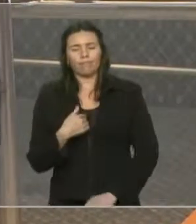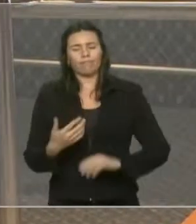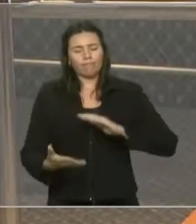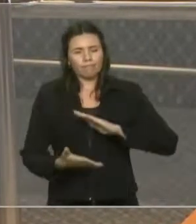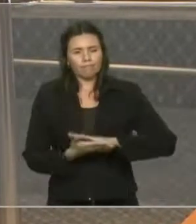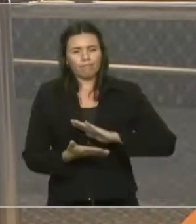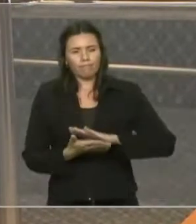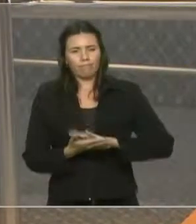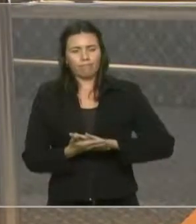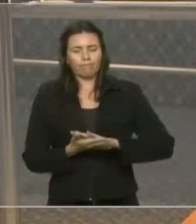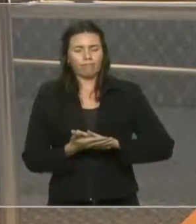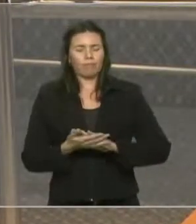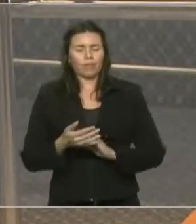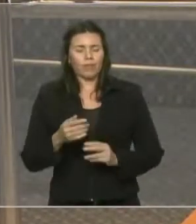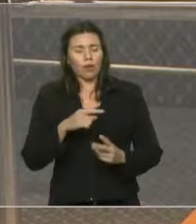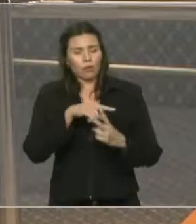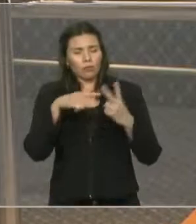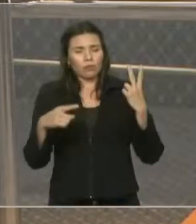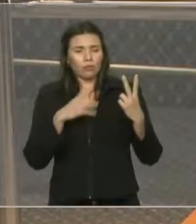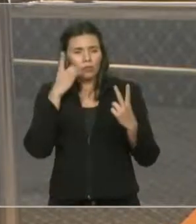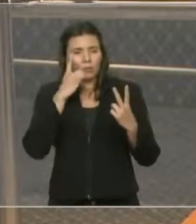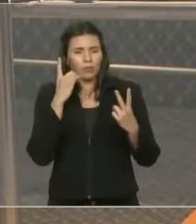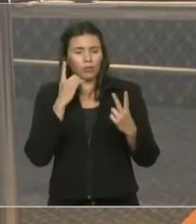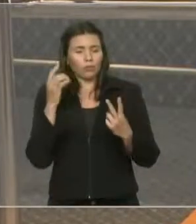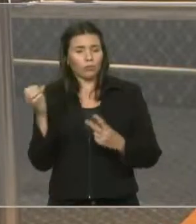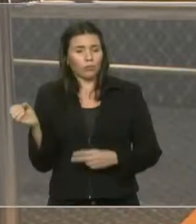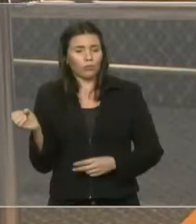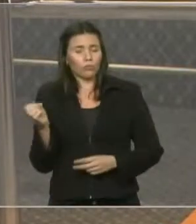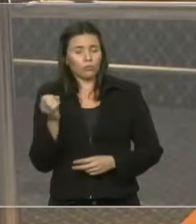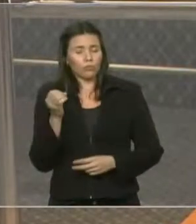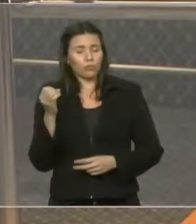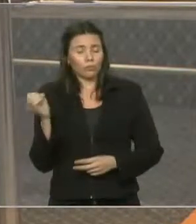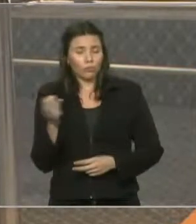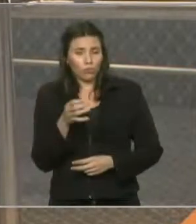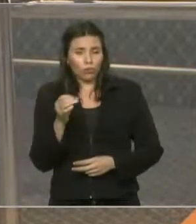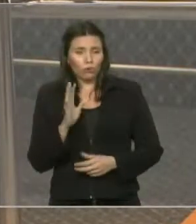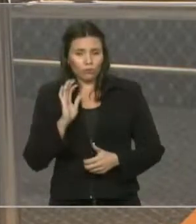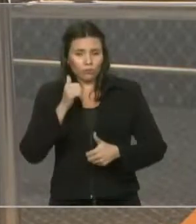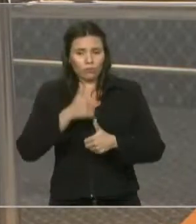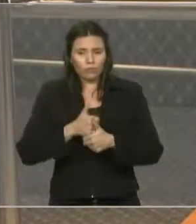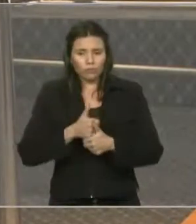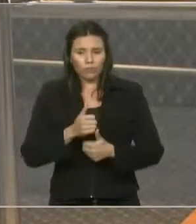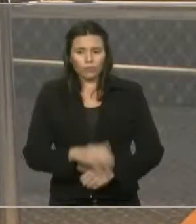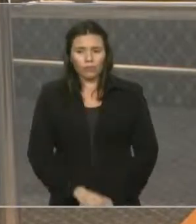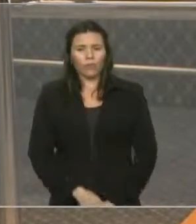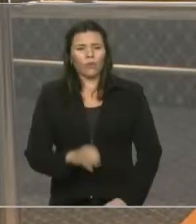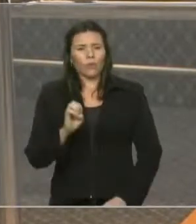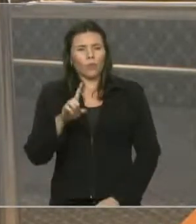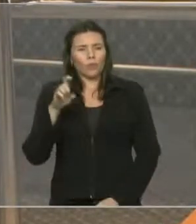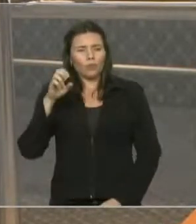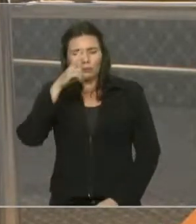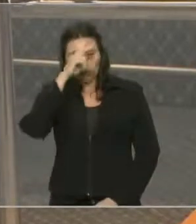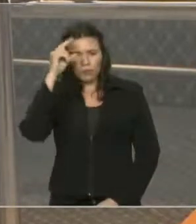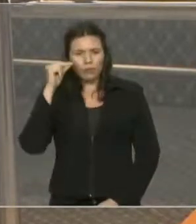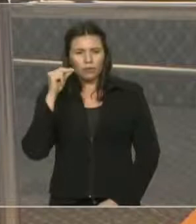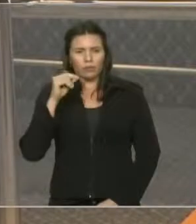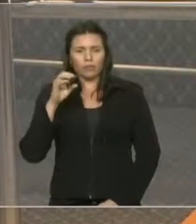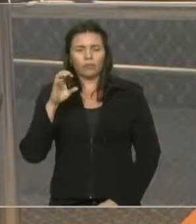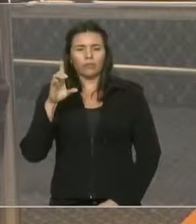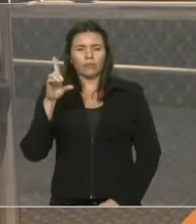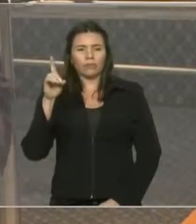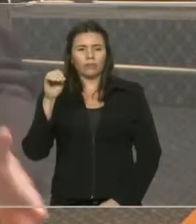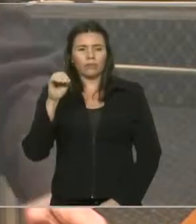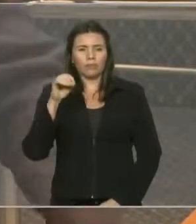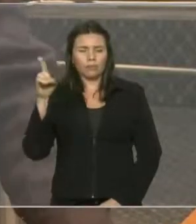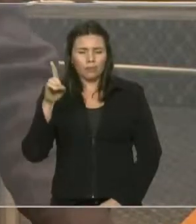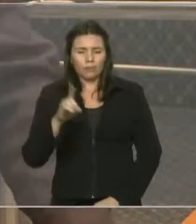que tomaram posse, o Zito Rolim, ex-prefeito de Codó, com sua família aqui presente,